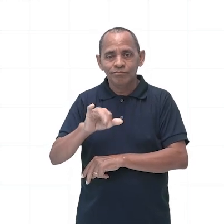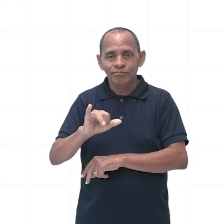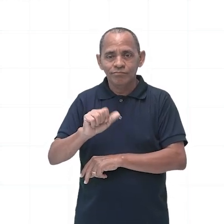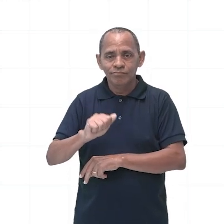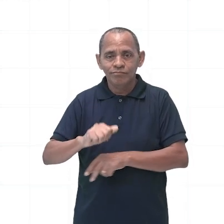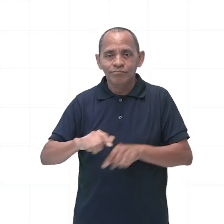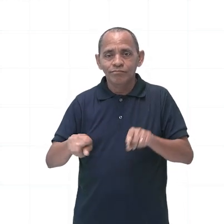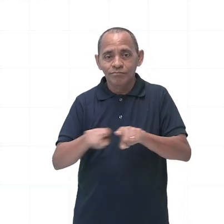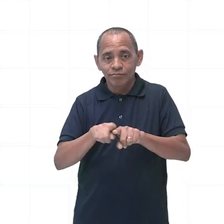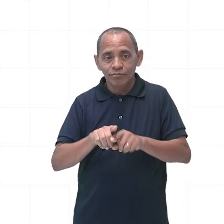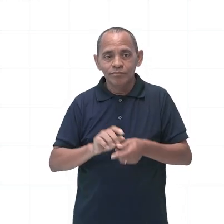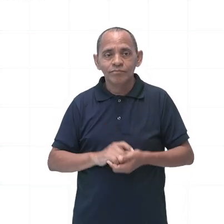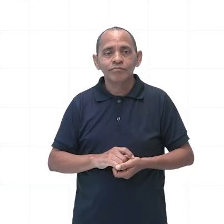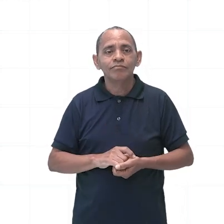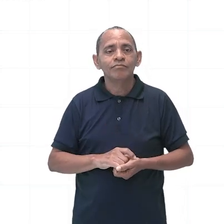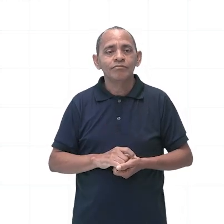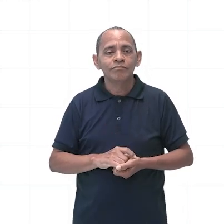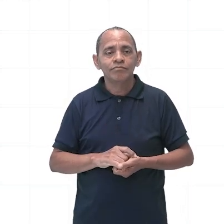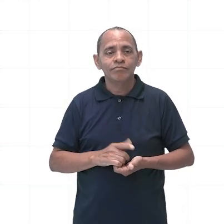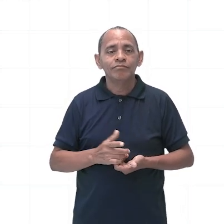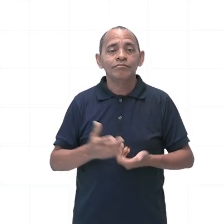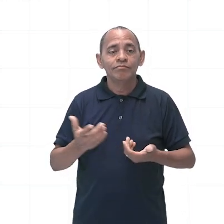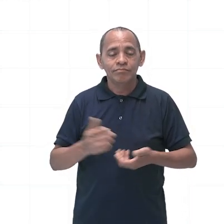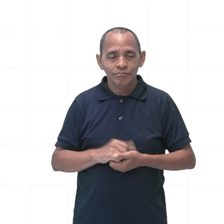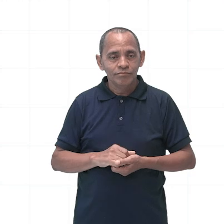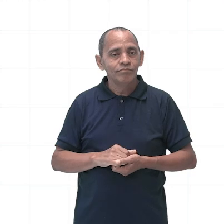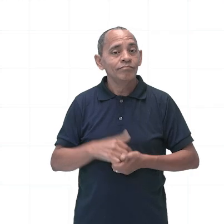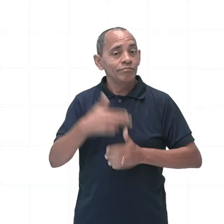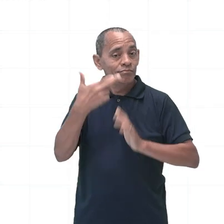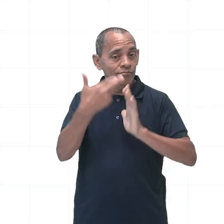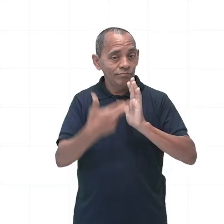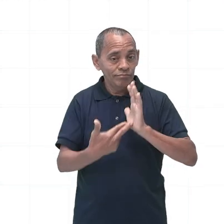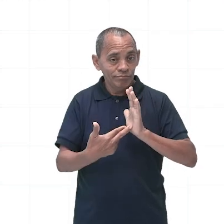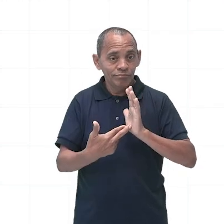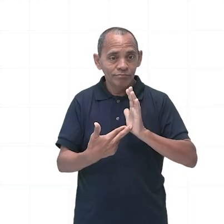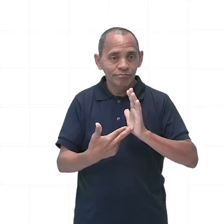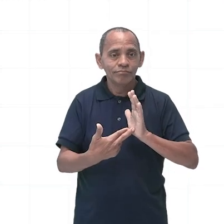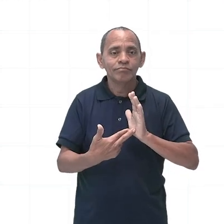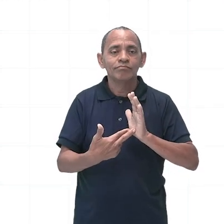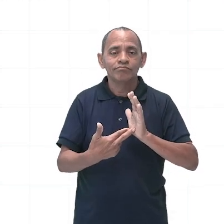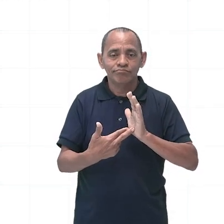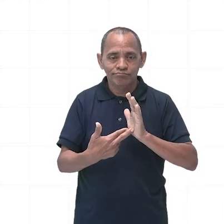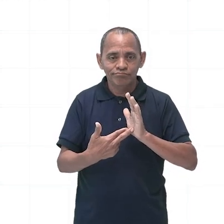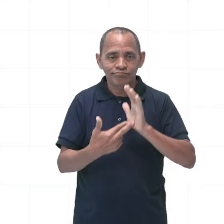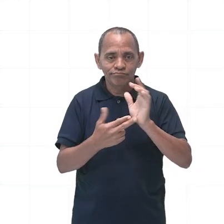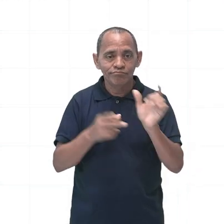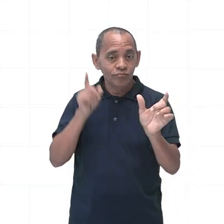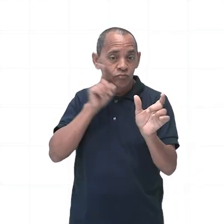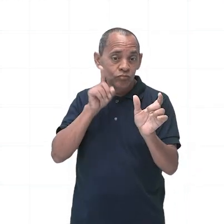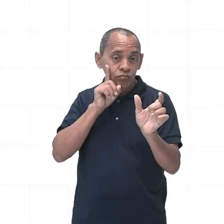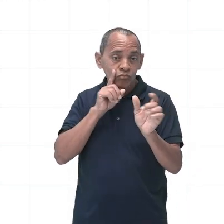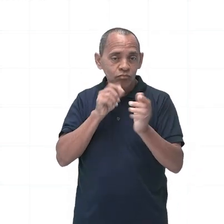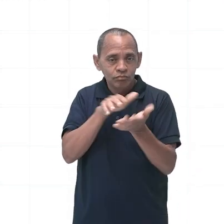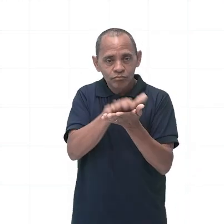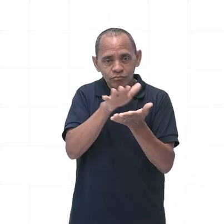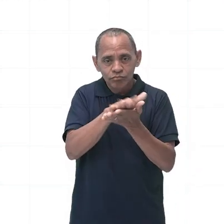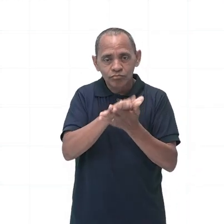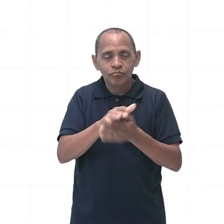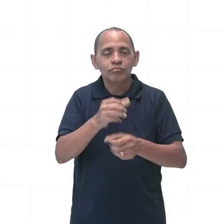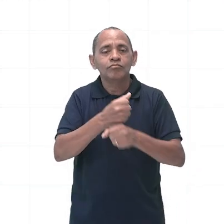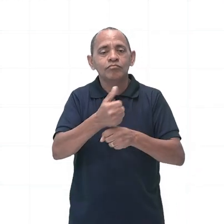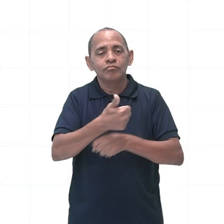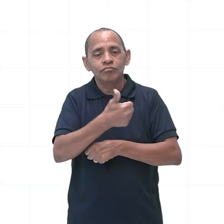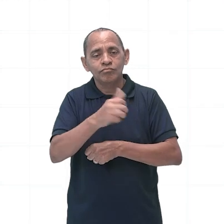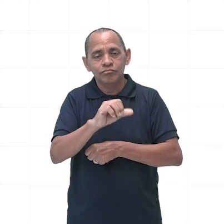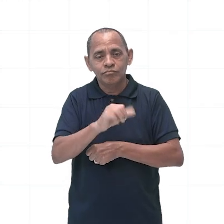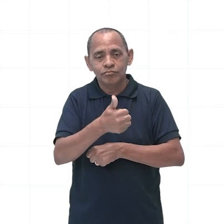Todavia, o recente relatório What's Called the Crime Decline, publicado em 2015